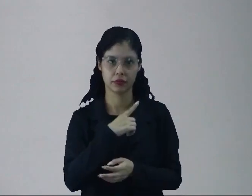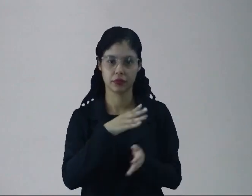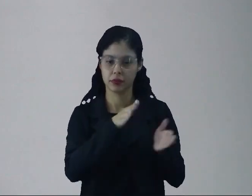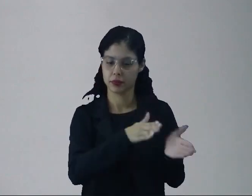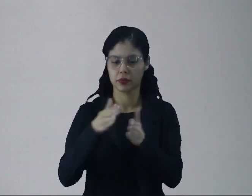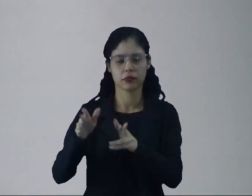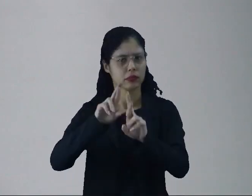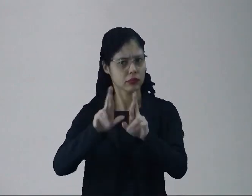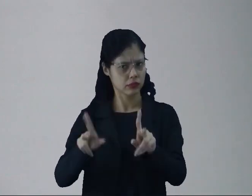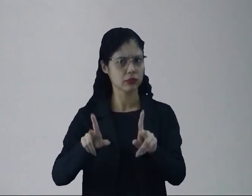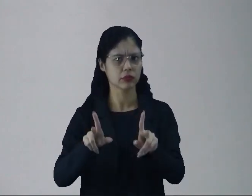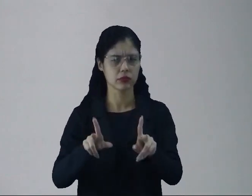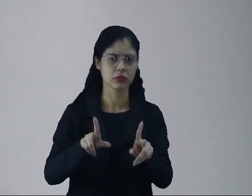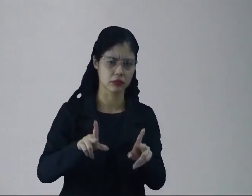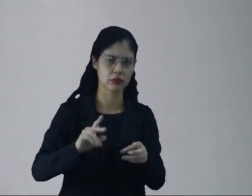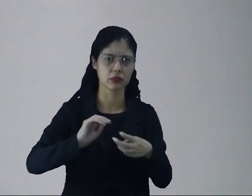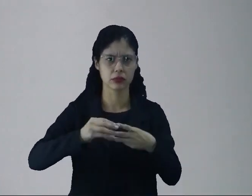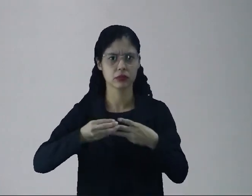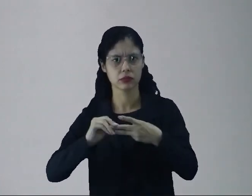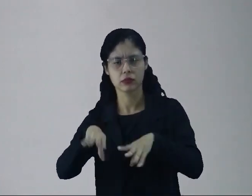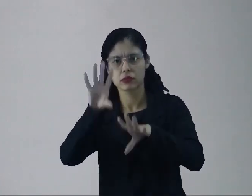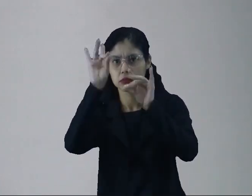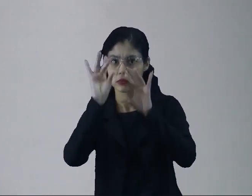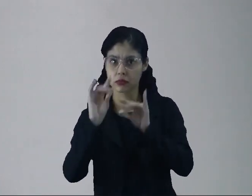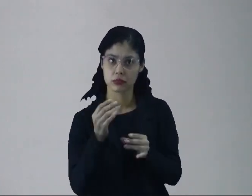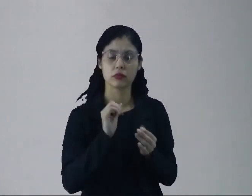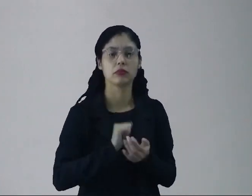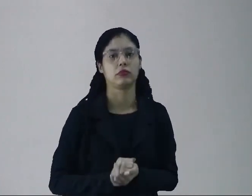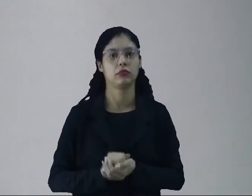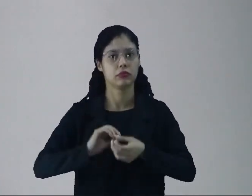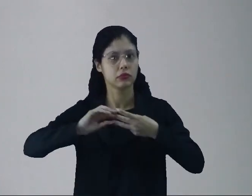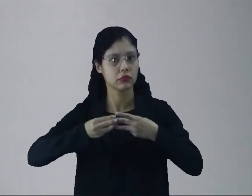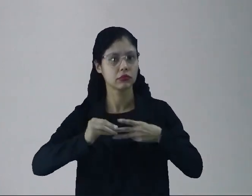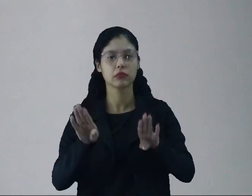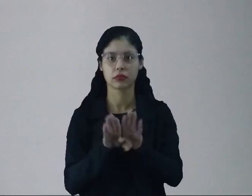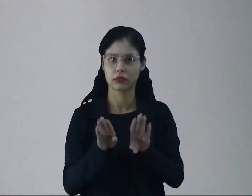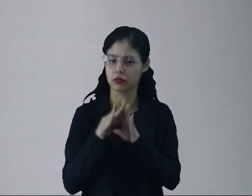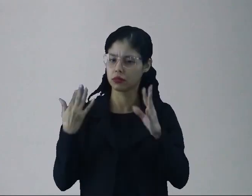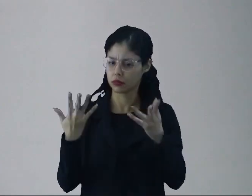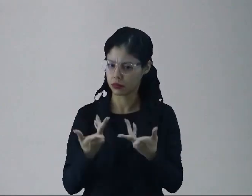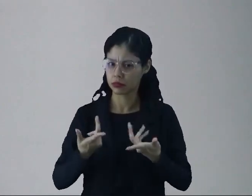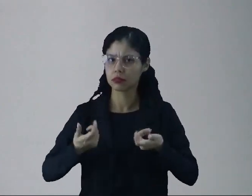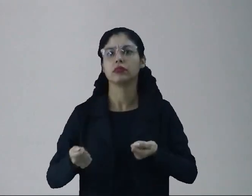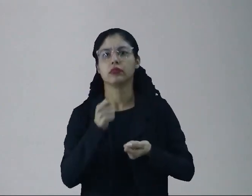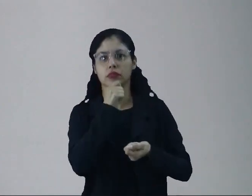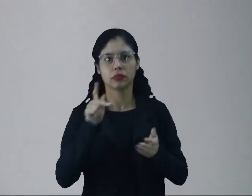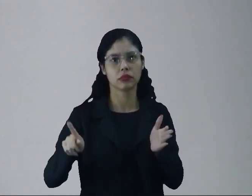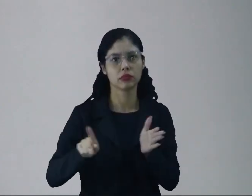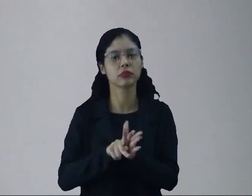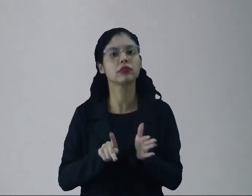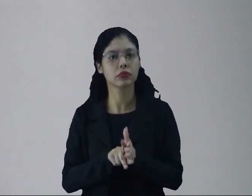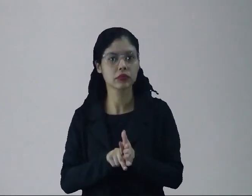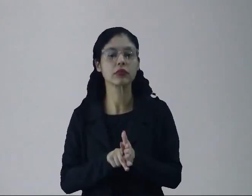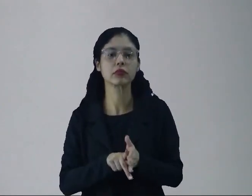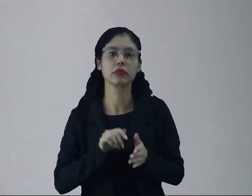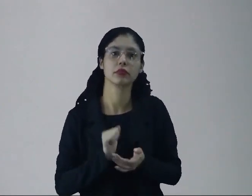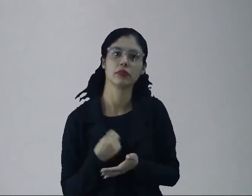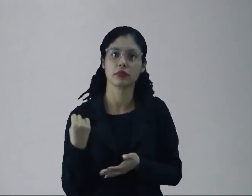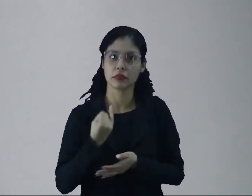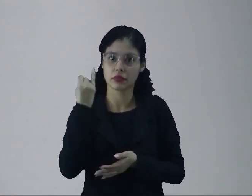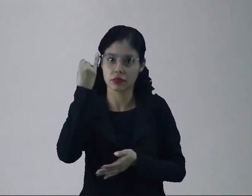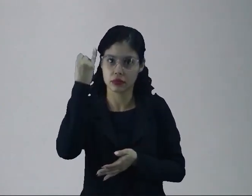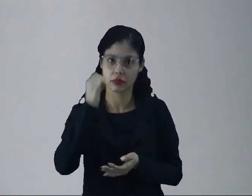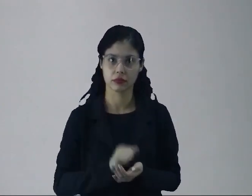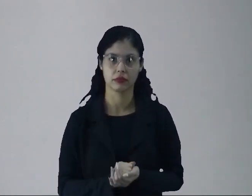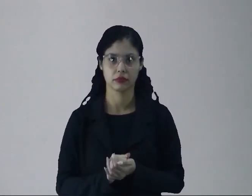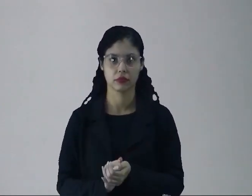a parte de diferenciação celular e cada célula adquire habilidades específicas. Então isso foi muito importante, principalmente